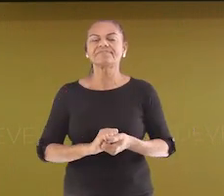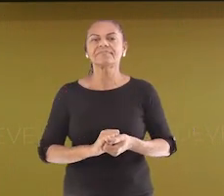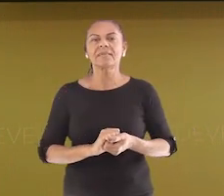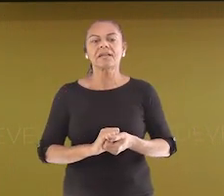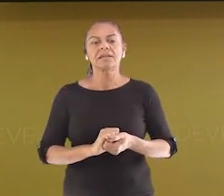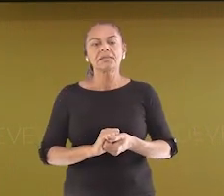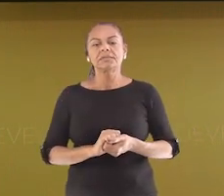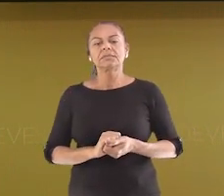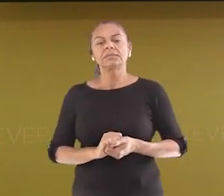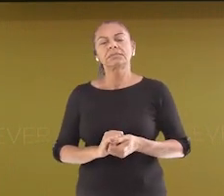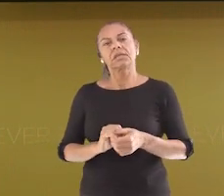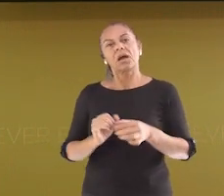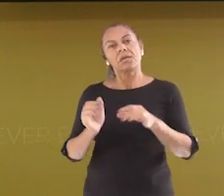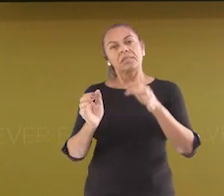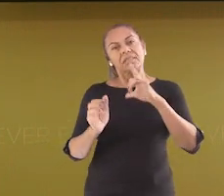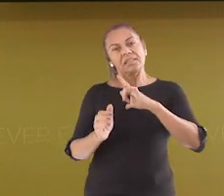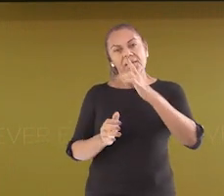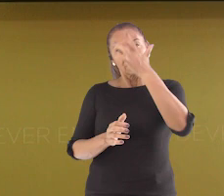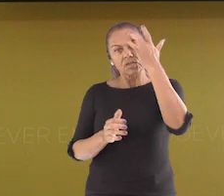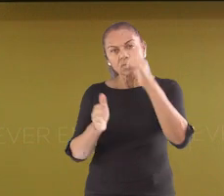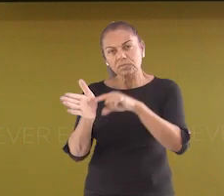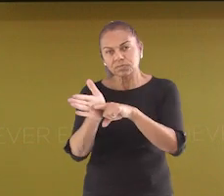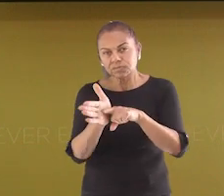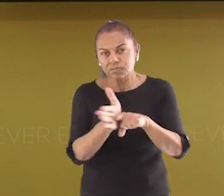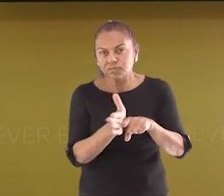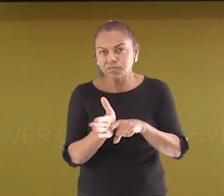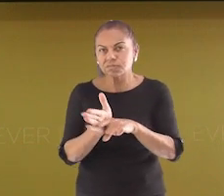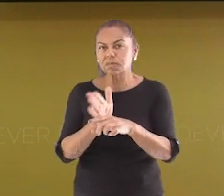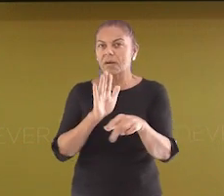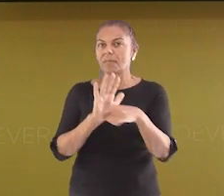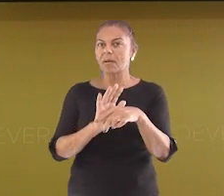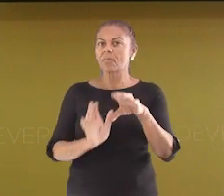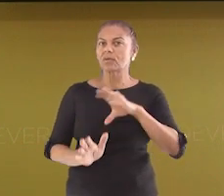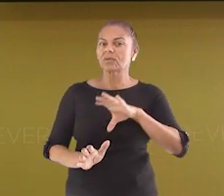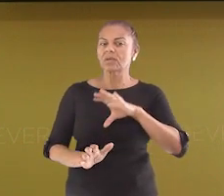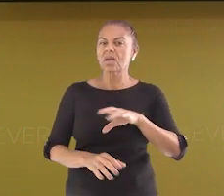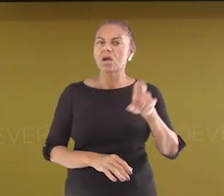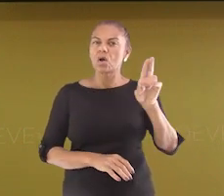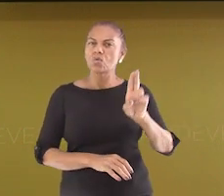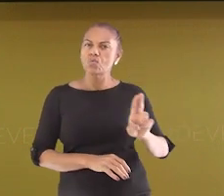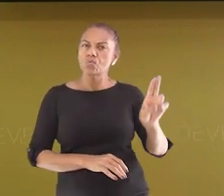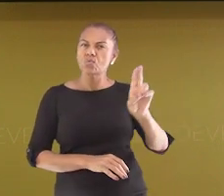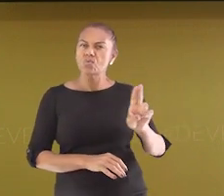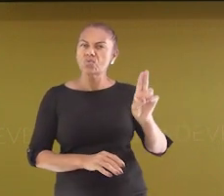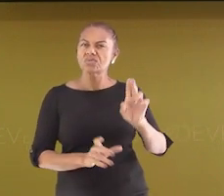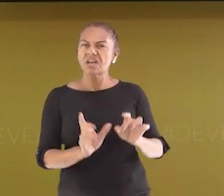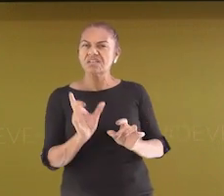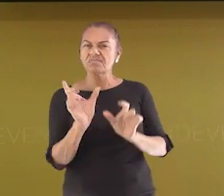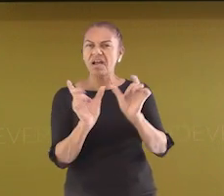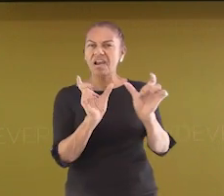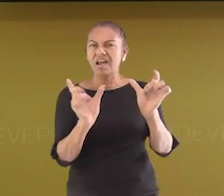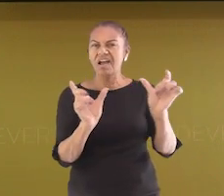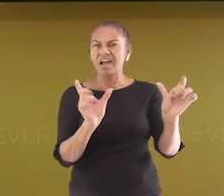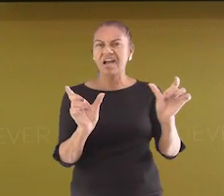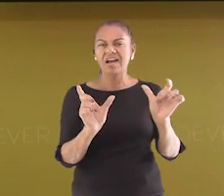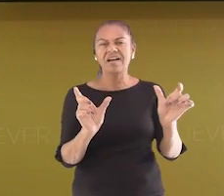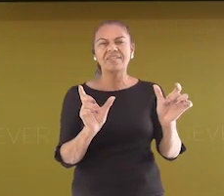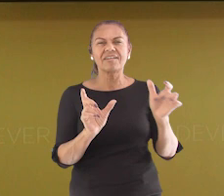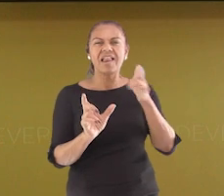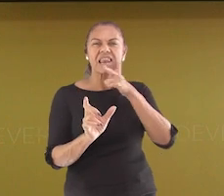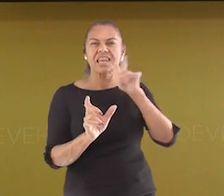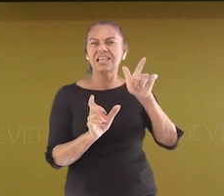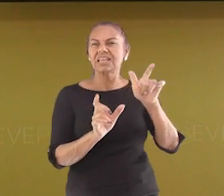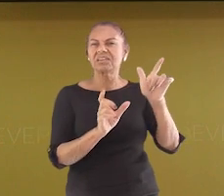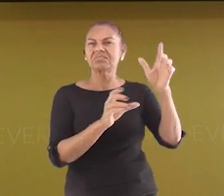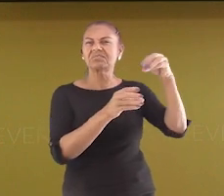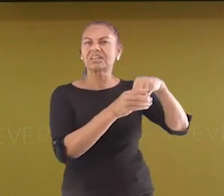frases e textos em outro idioma. Para a parte dos pesquisadores e estudiosos da nossa língua, o uso em excesso